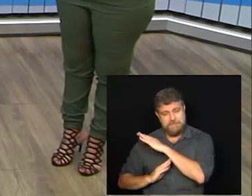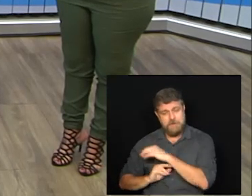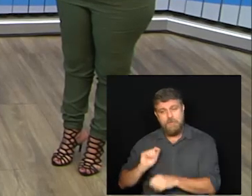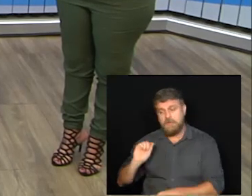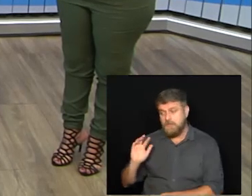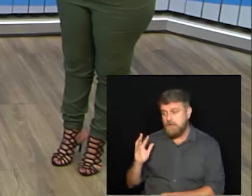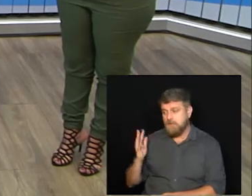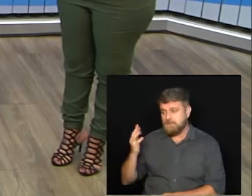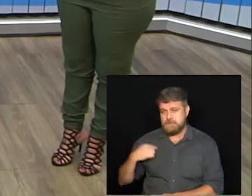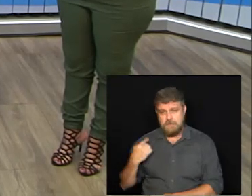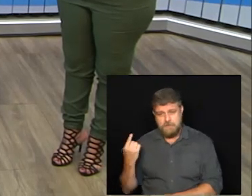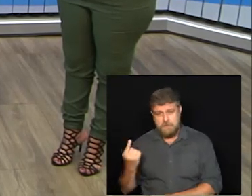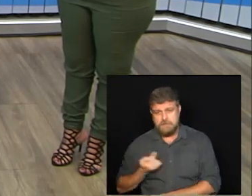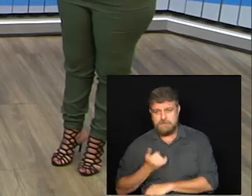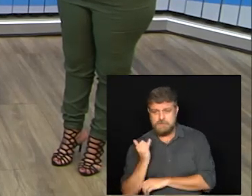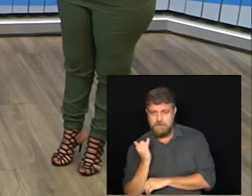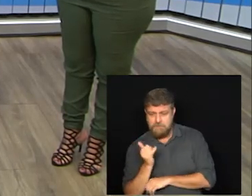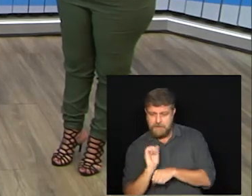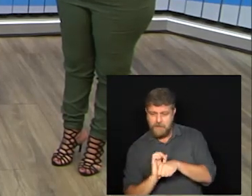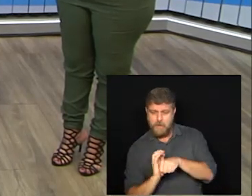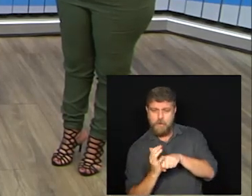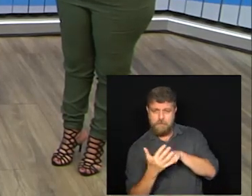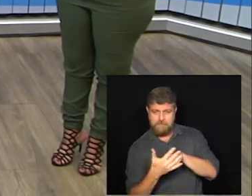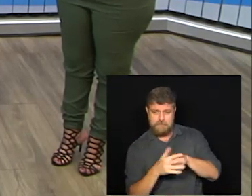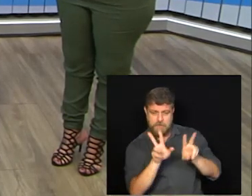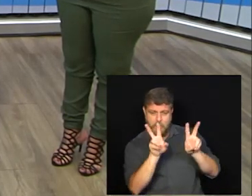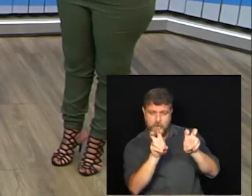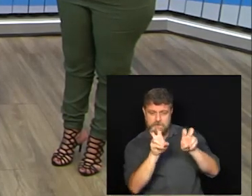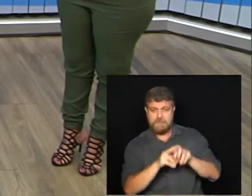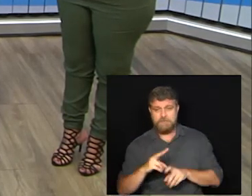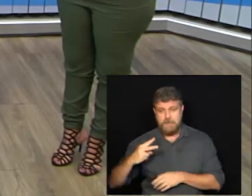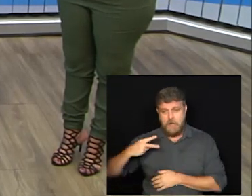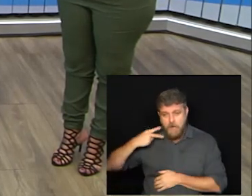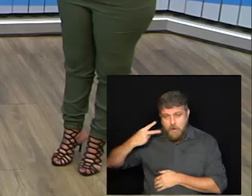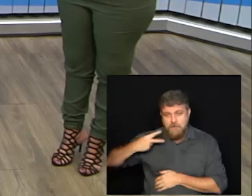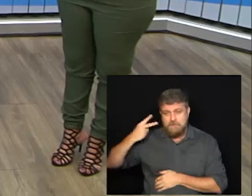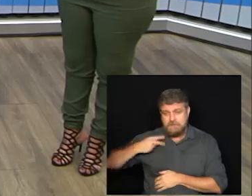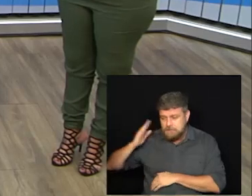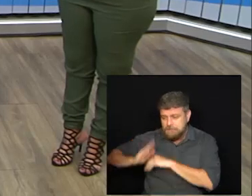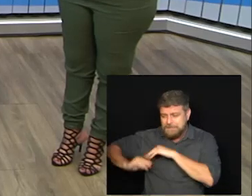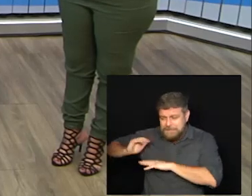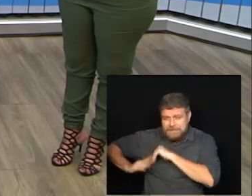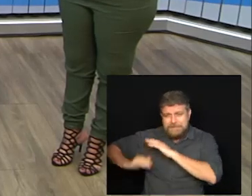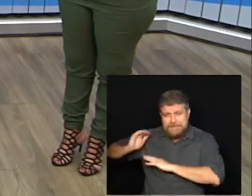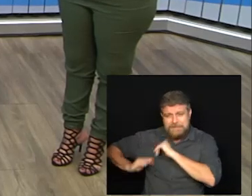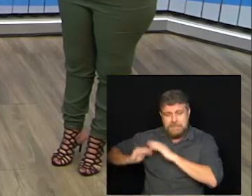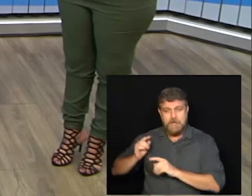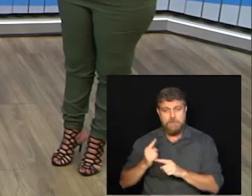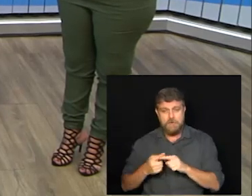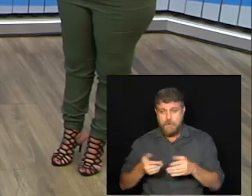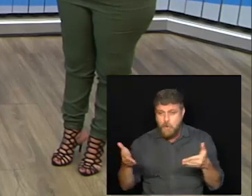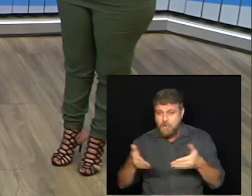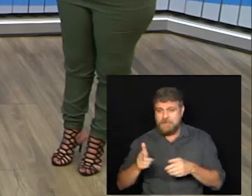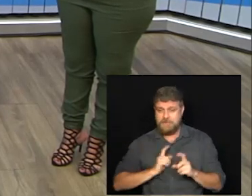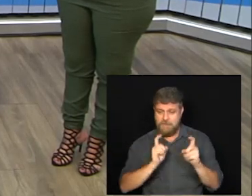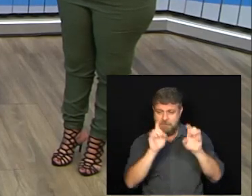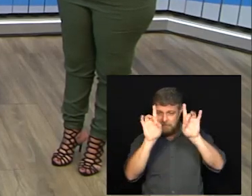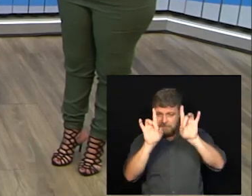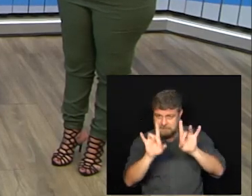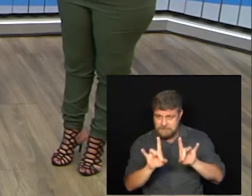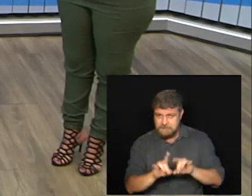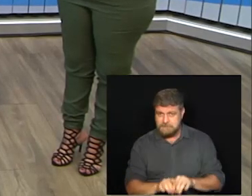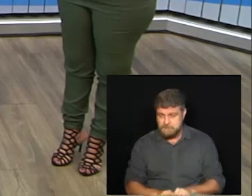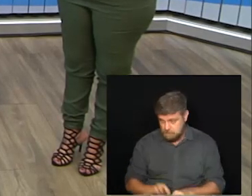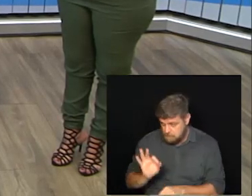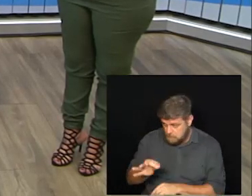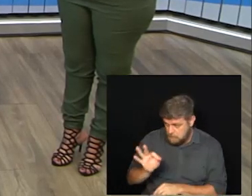e a gente continua falando sobre Covid-19, os parlamentares se movimentando, porque hoje nós tivemos reunião extraordinária, né,